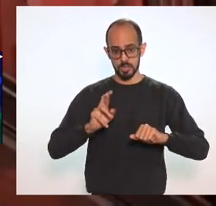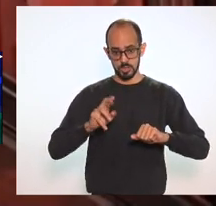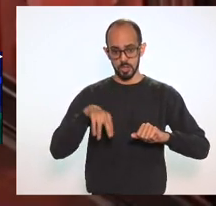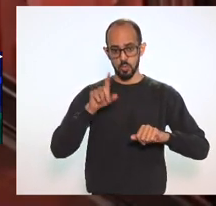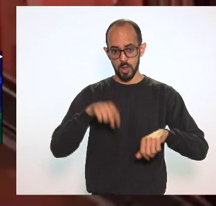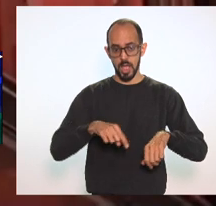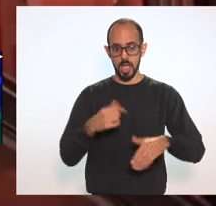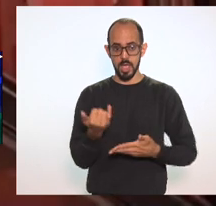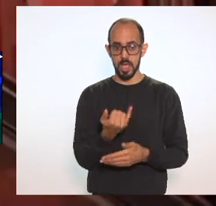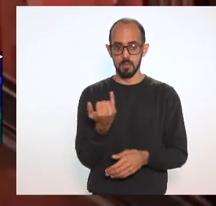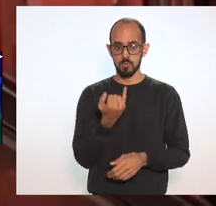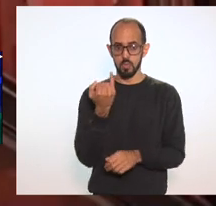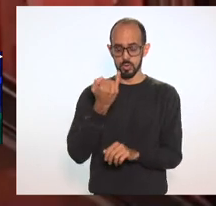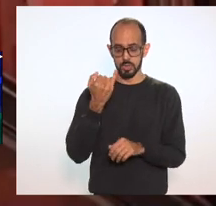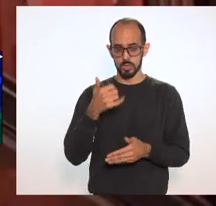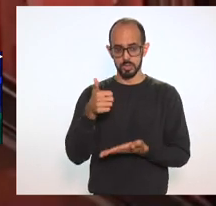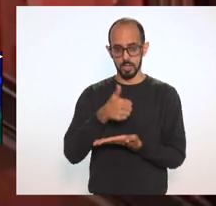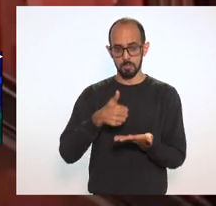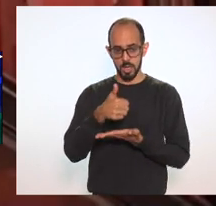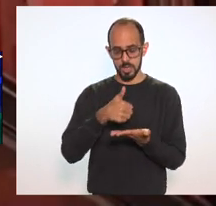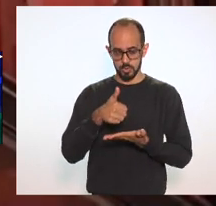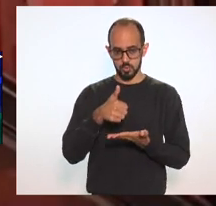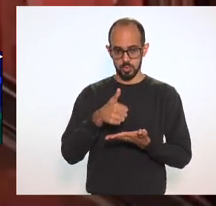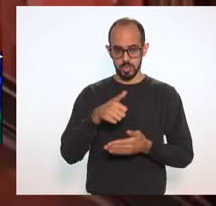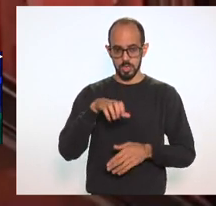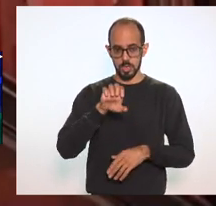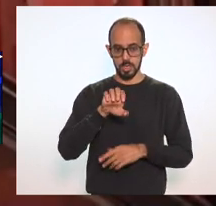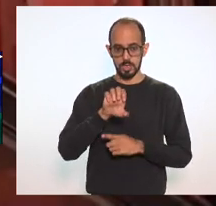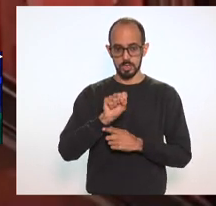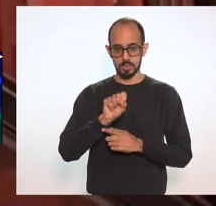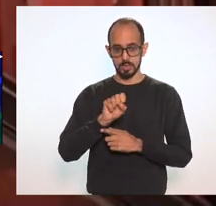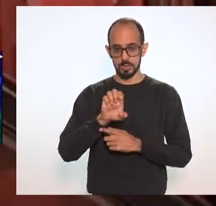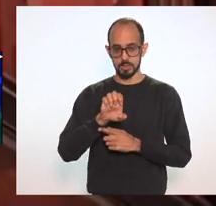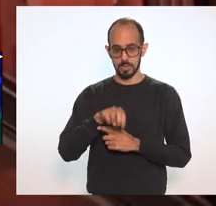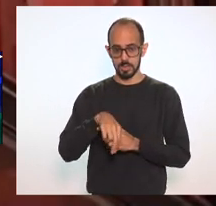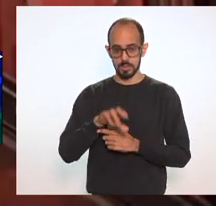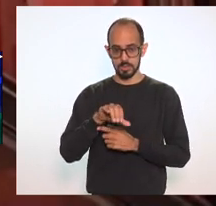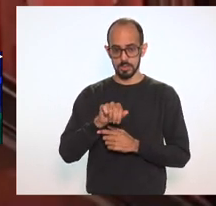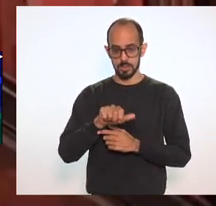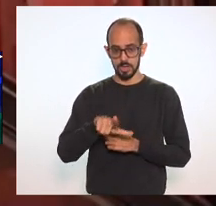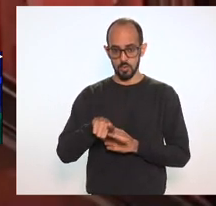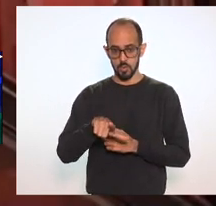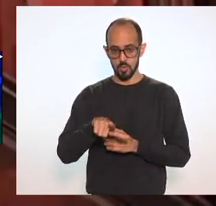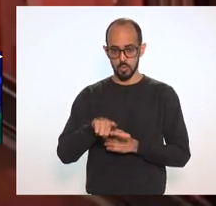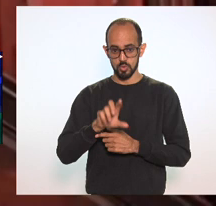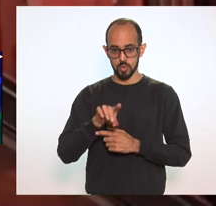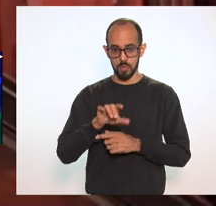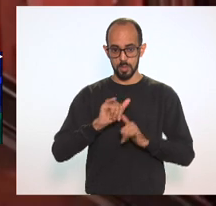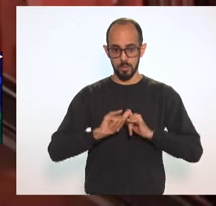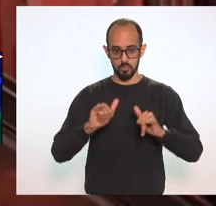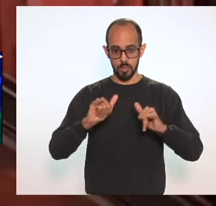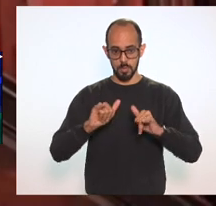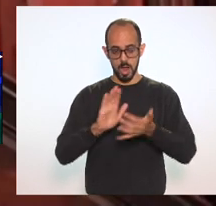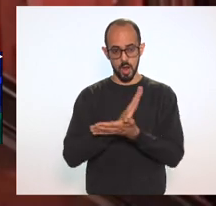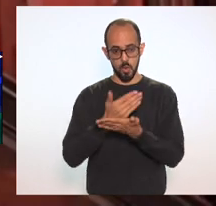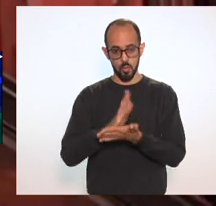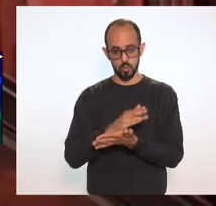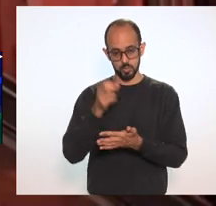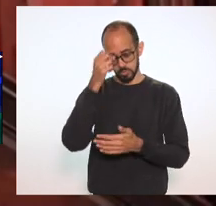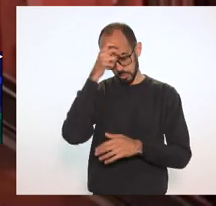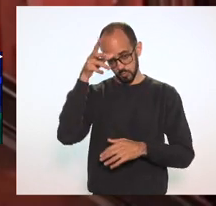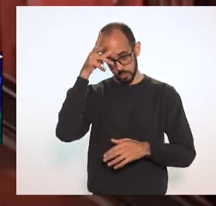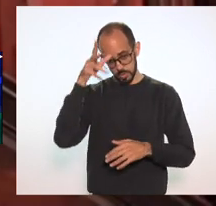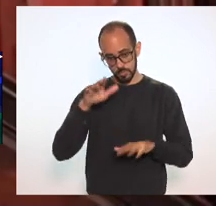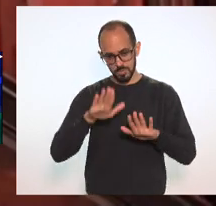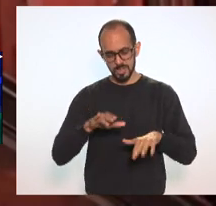né Então tá indo só para informar alguns prefeitos agora